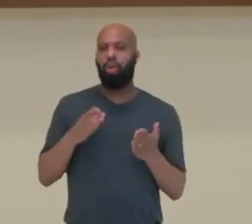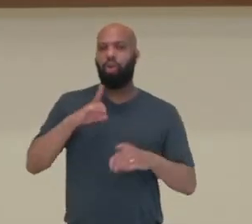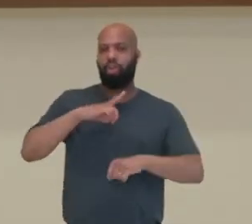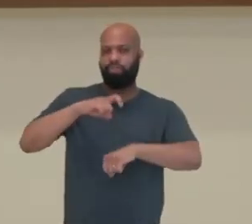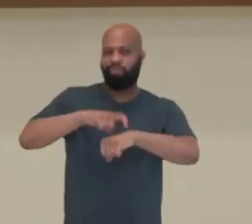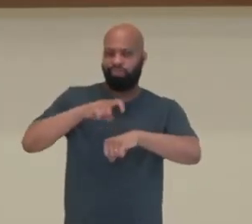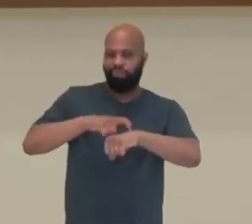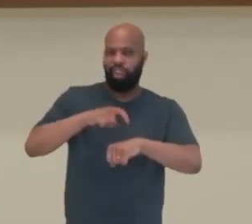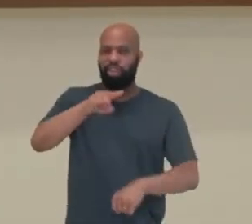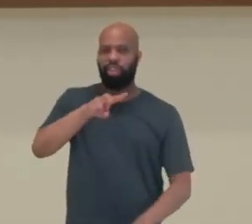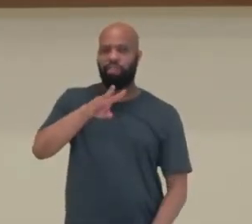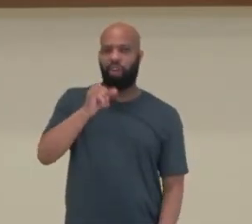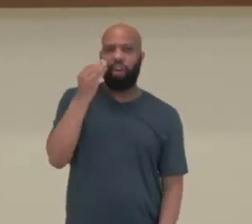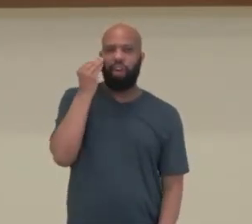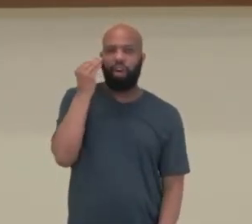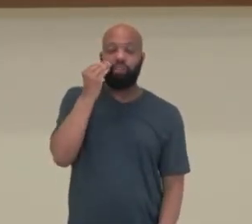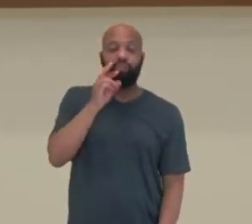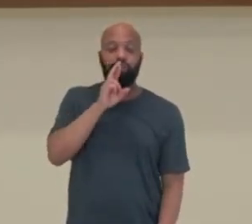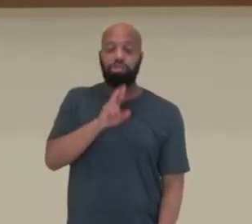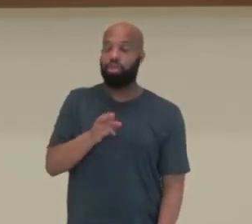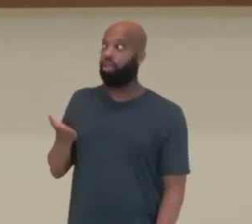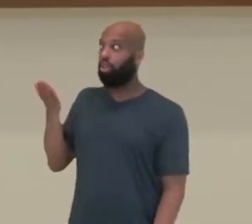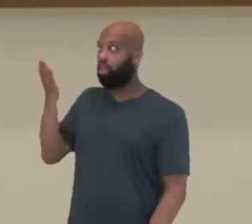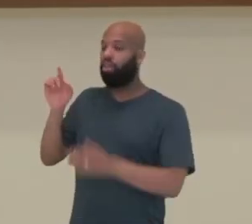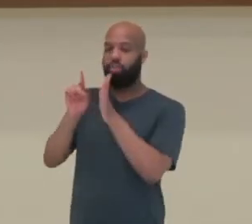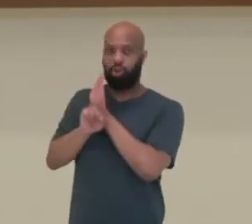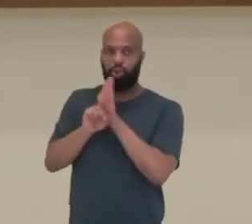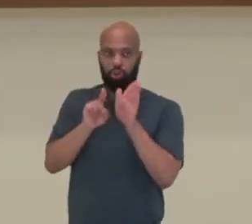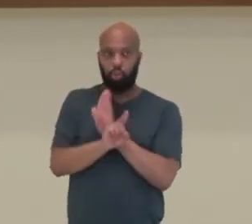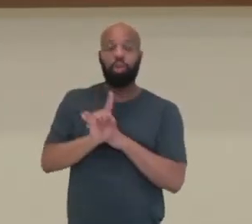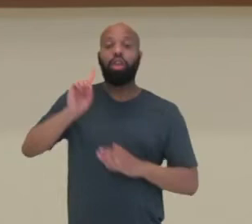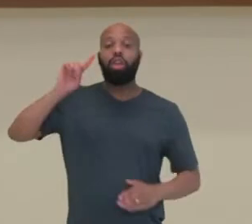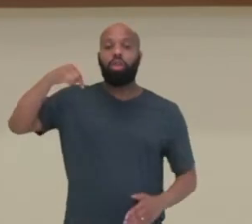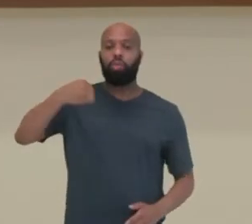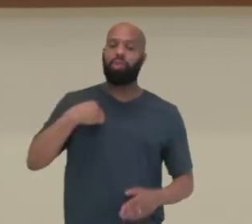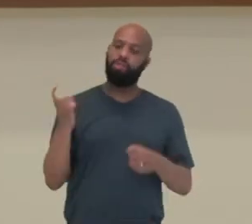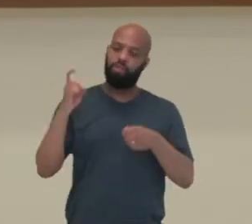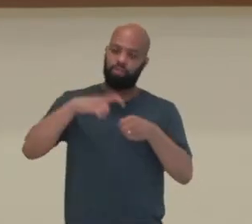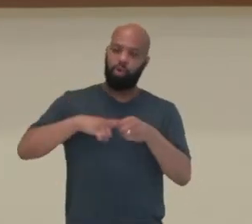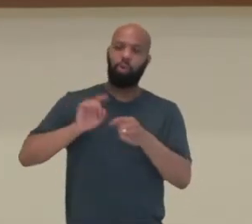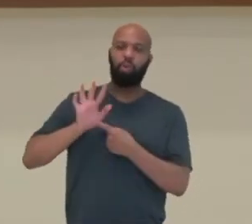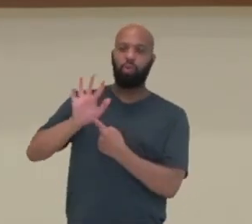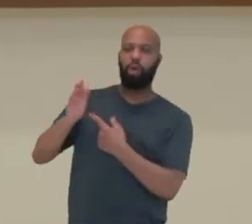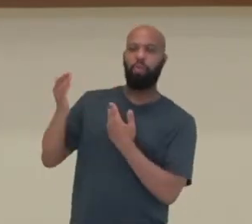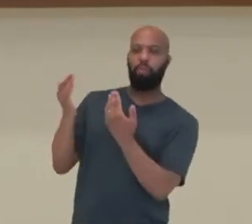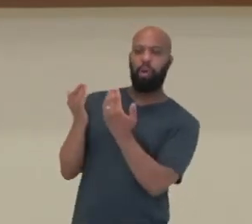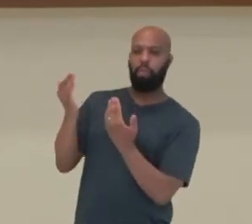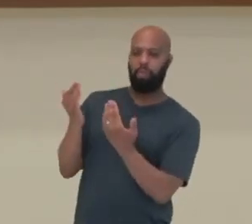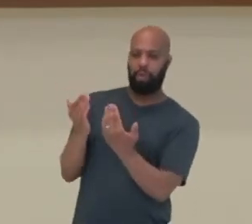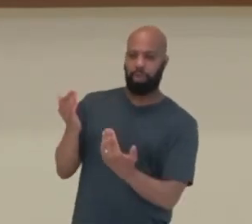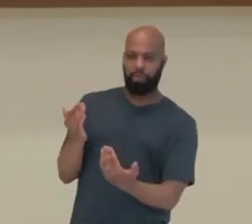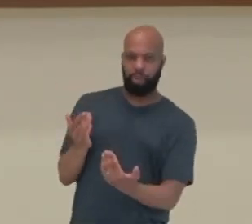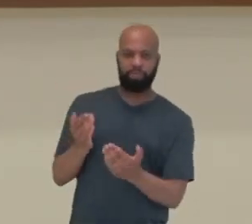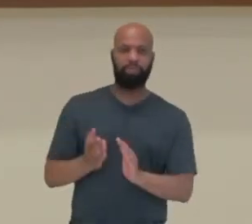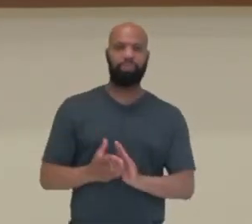dar um tempinho para você resolver o exercício e na sequência eu volto para a